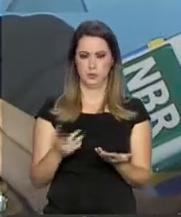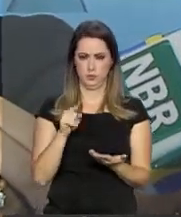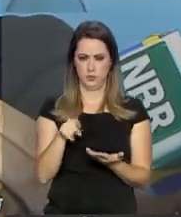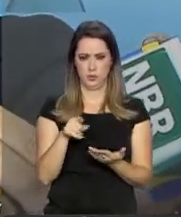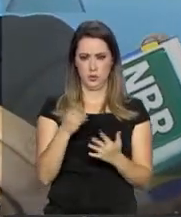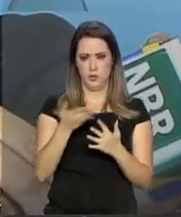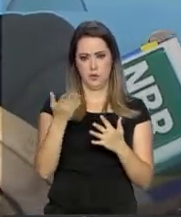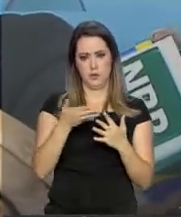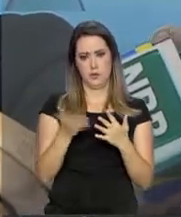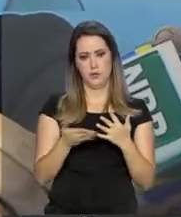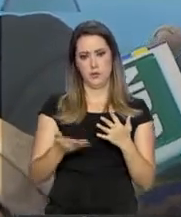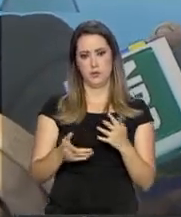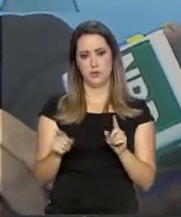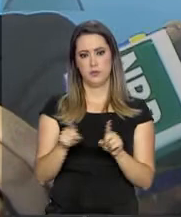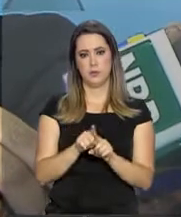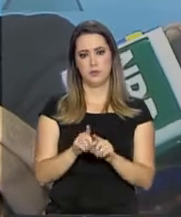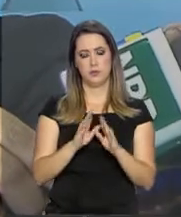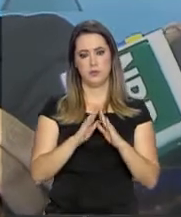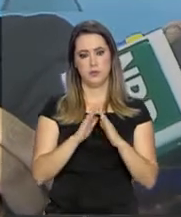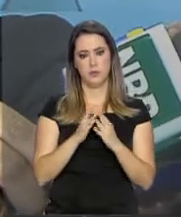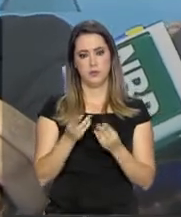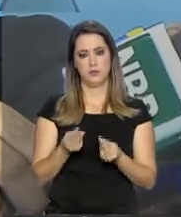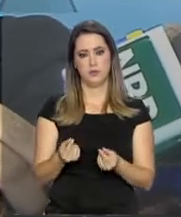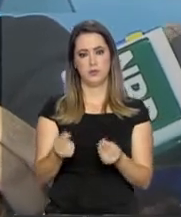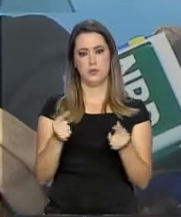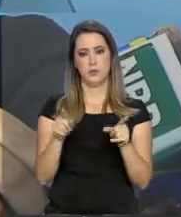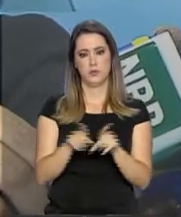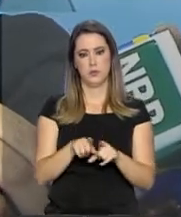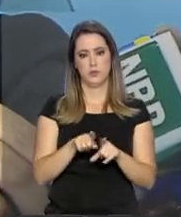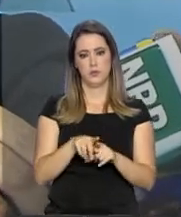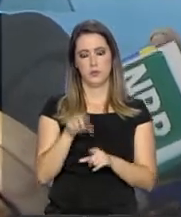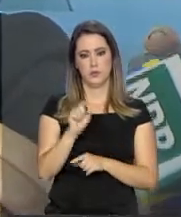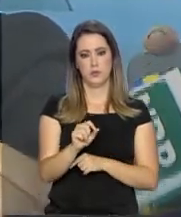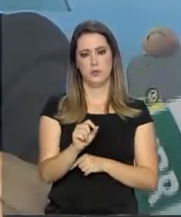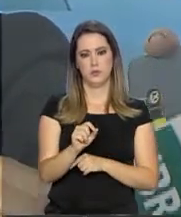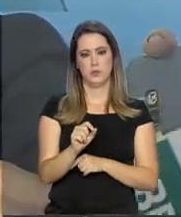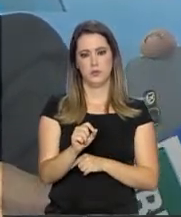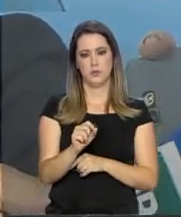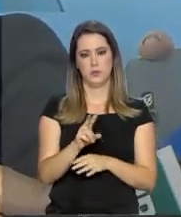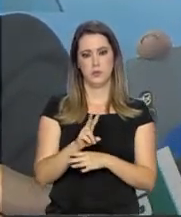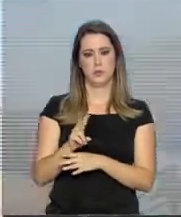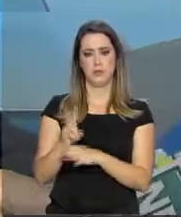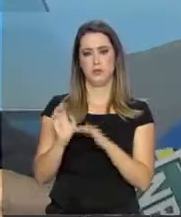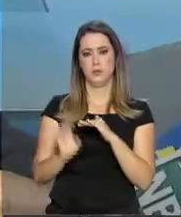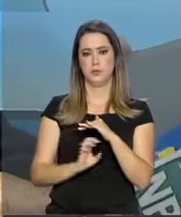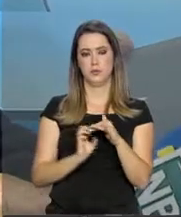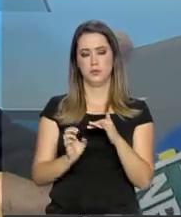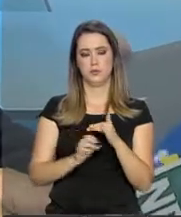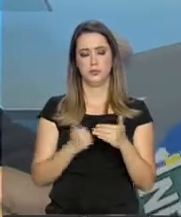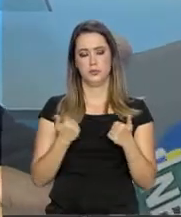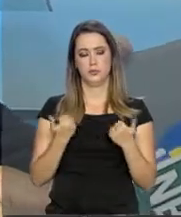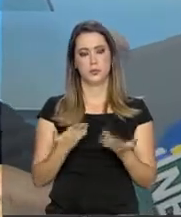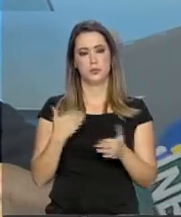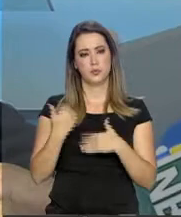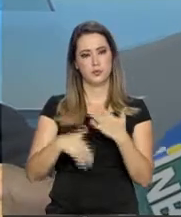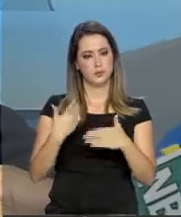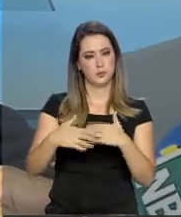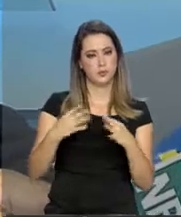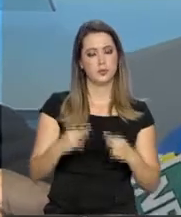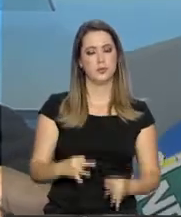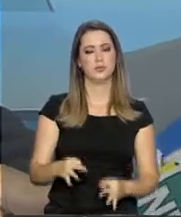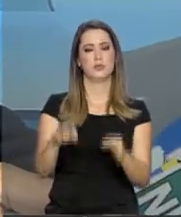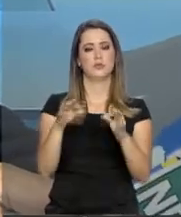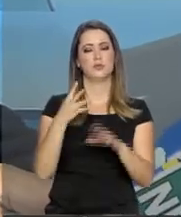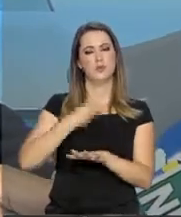financiamento habitacional além do do crédito comercial um desenvolvimento da tecnologia da